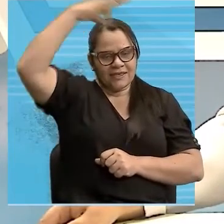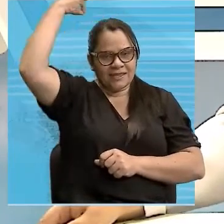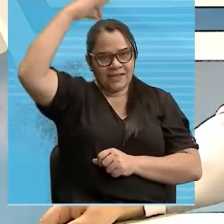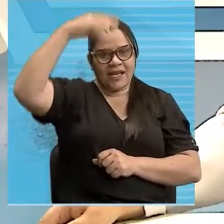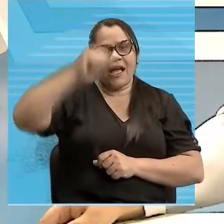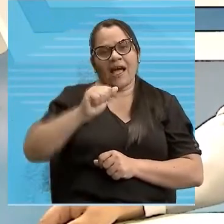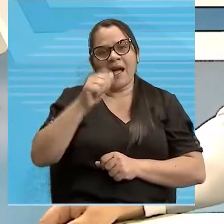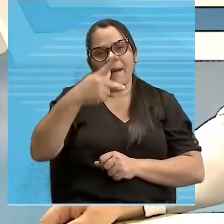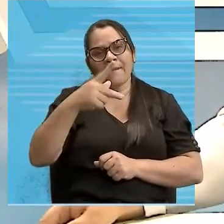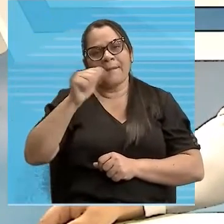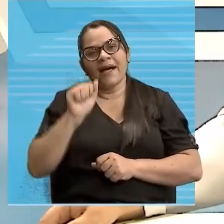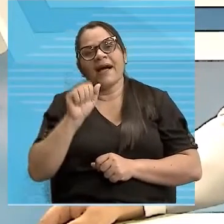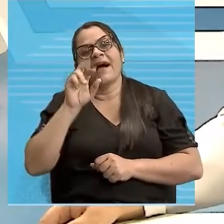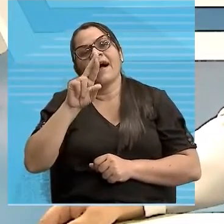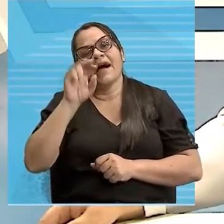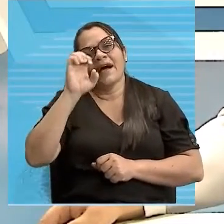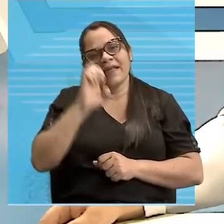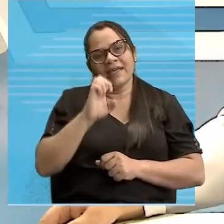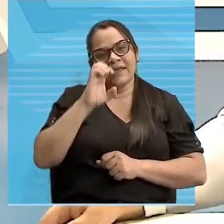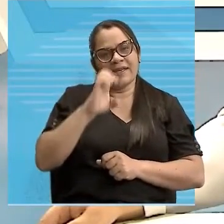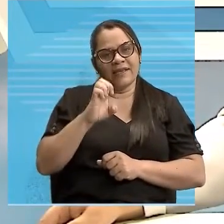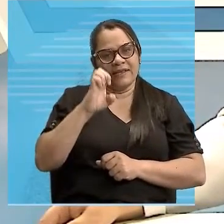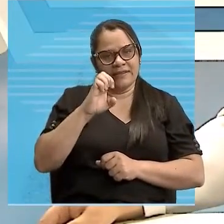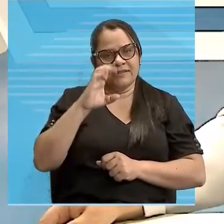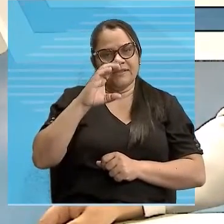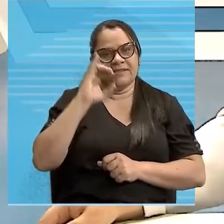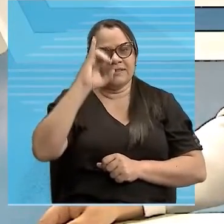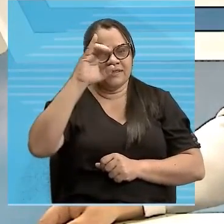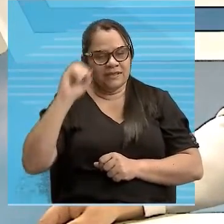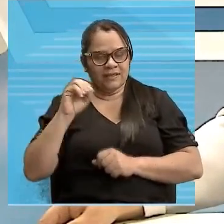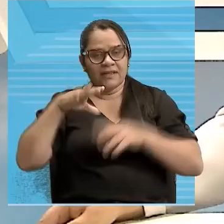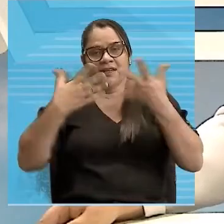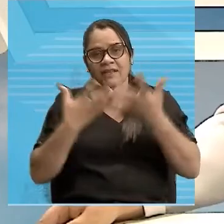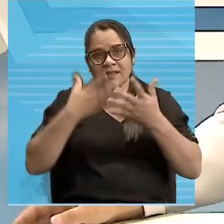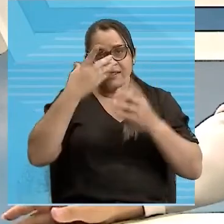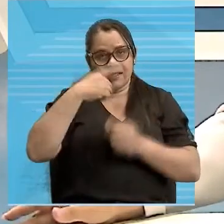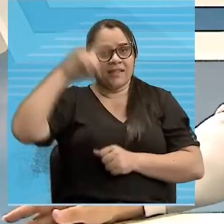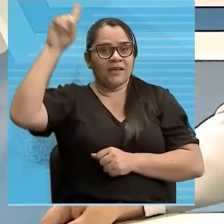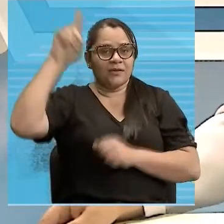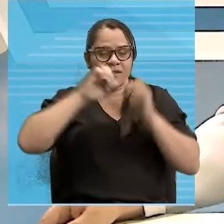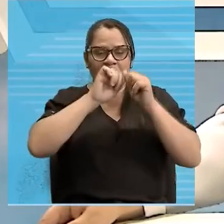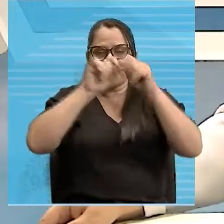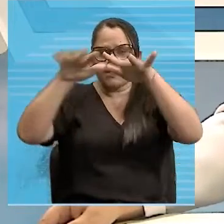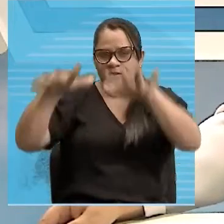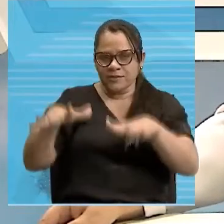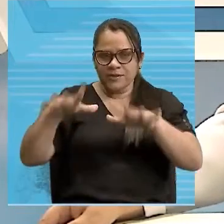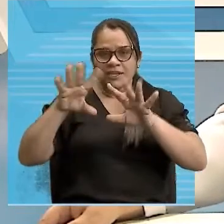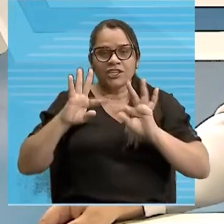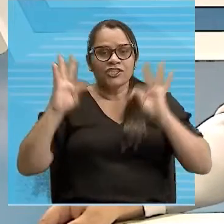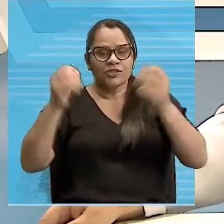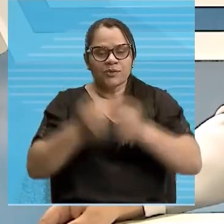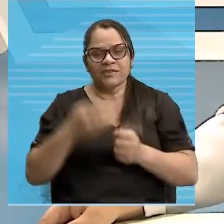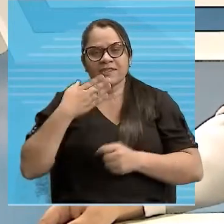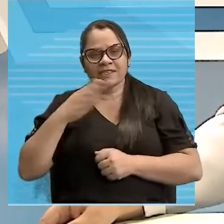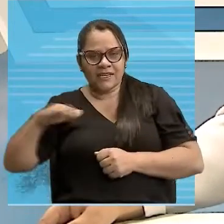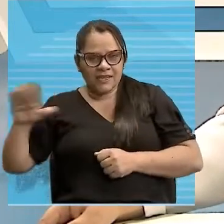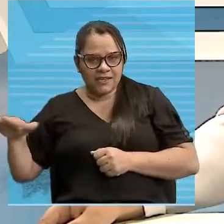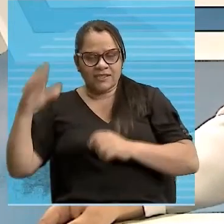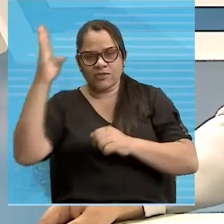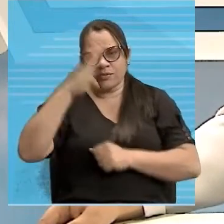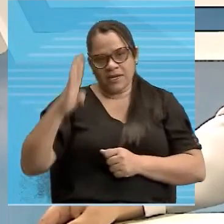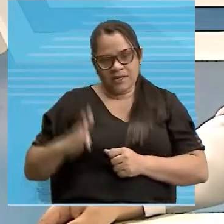paz. E evidentemente que Deus abençoe todas as crianças do nosso Brasil, em especial aquelas crianças que